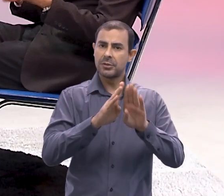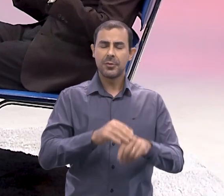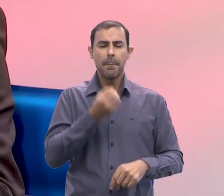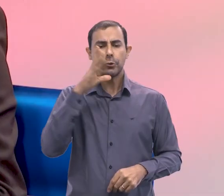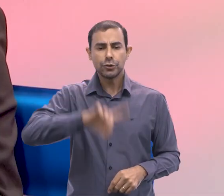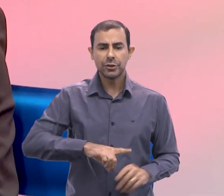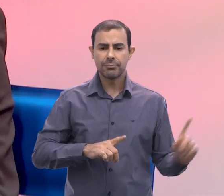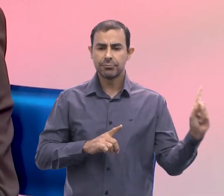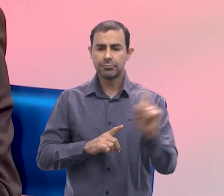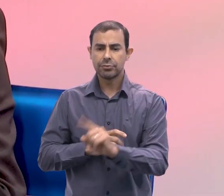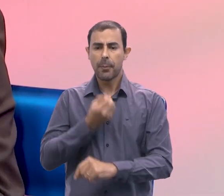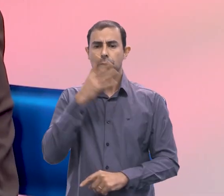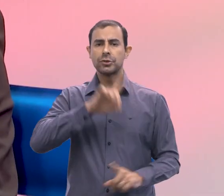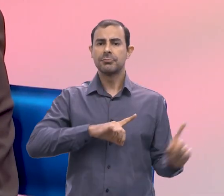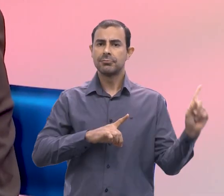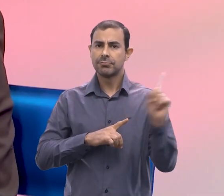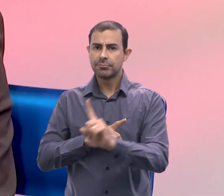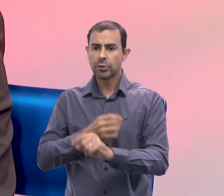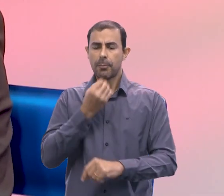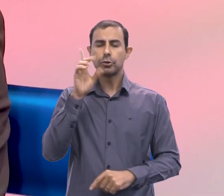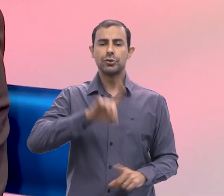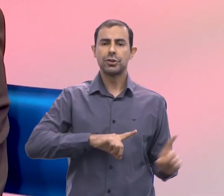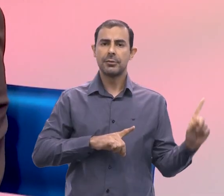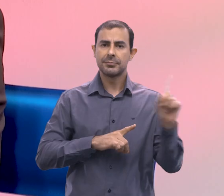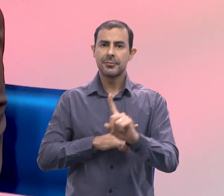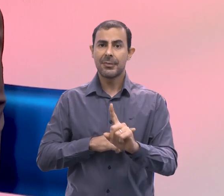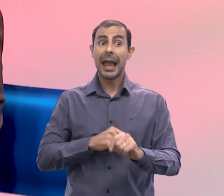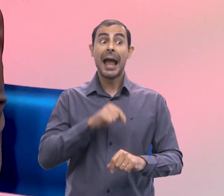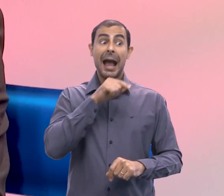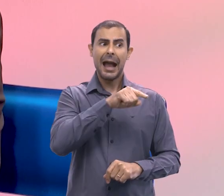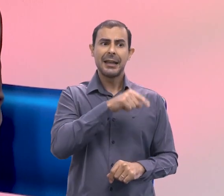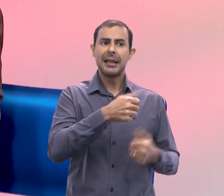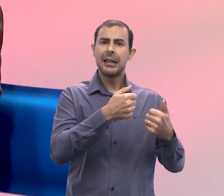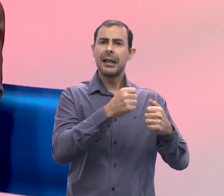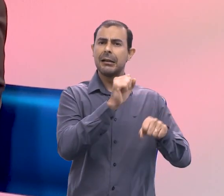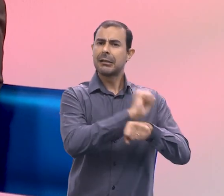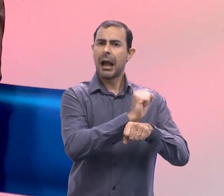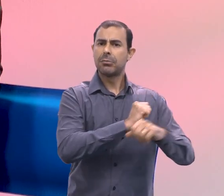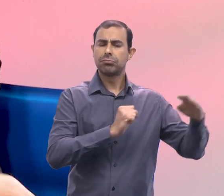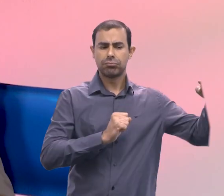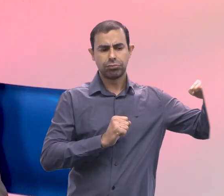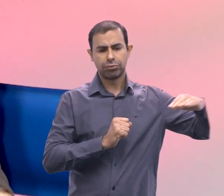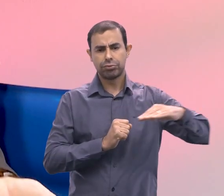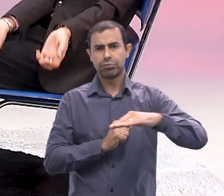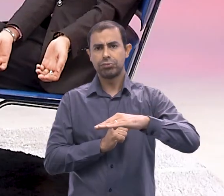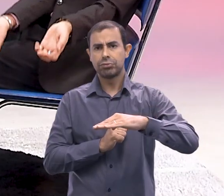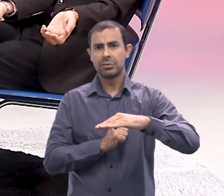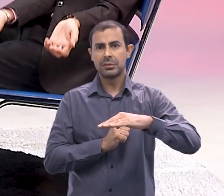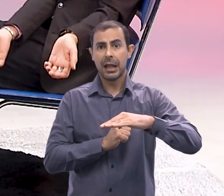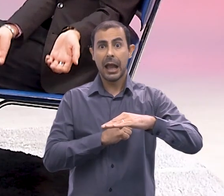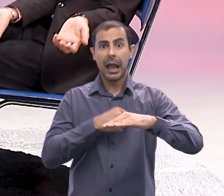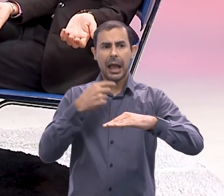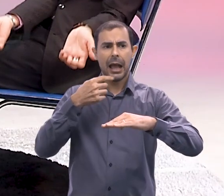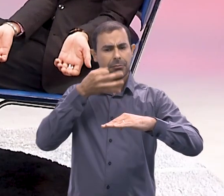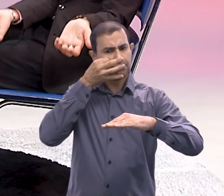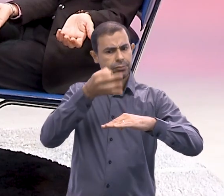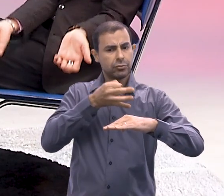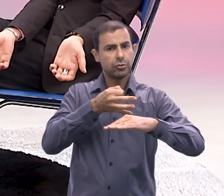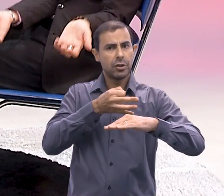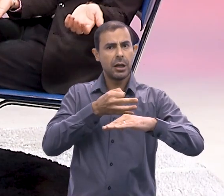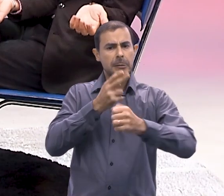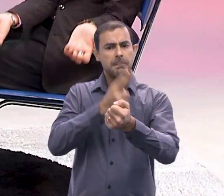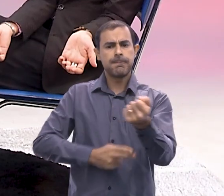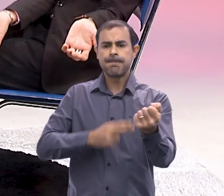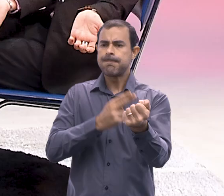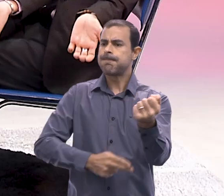Aí ela sai do carro do pai, ela tira a blusa e vem com o braço desse jeito, cortando e passa na frente